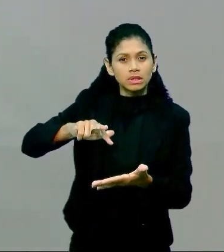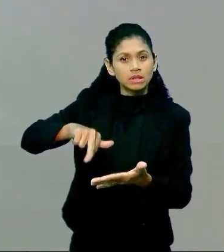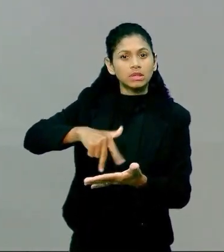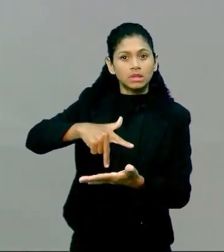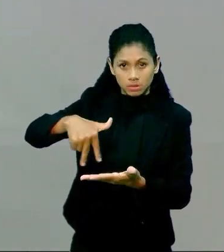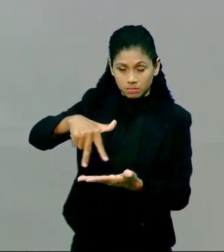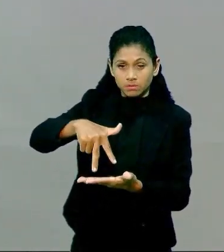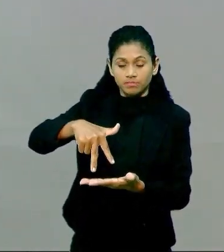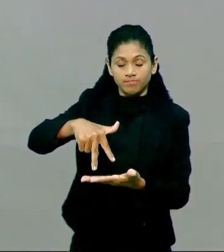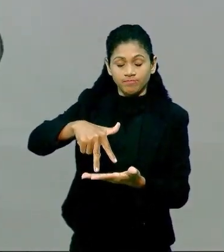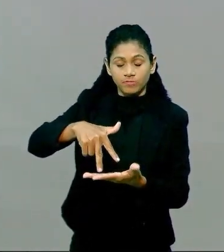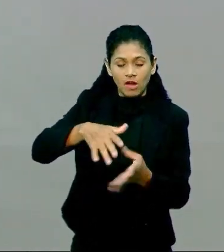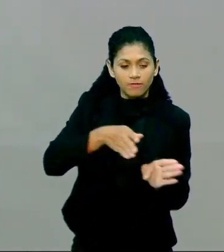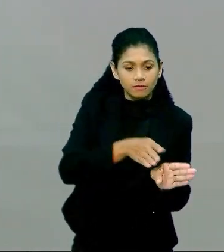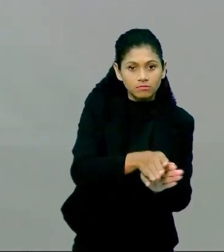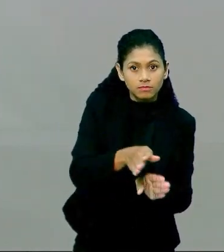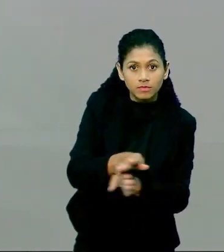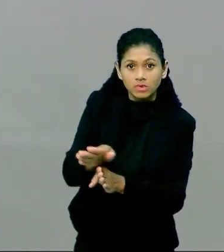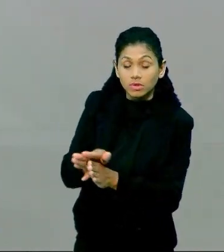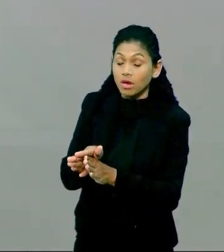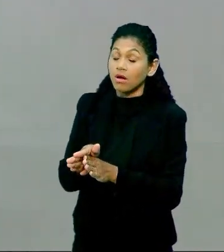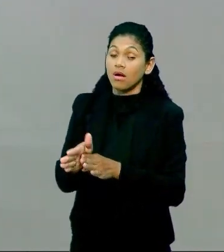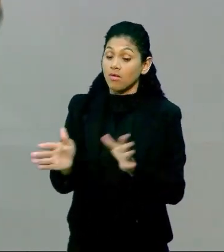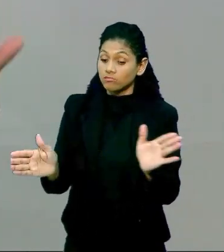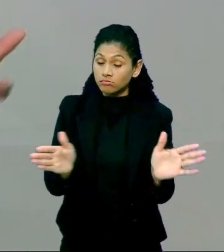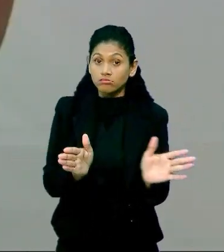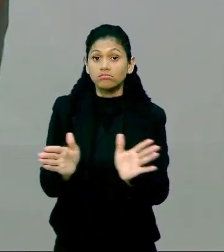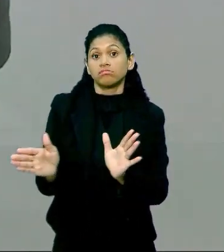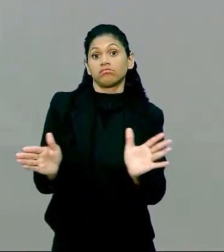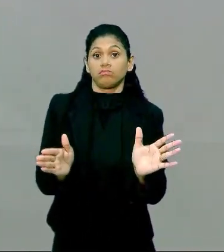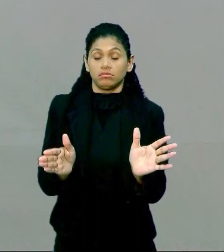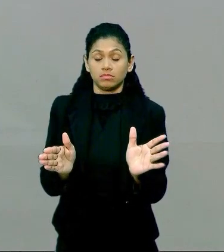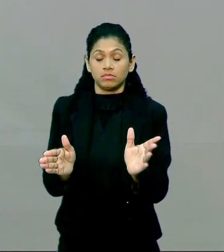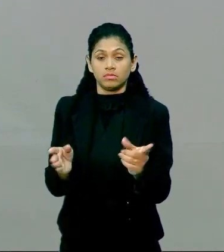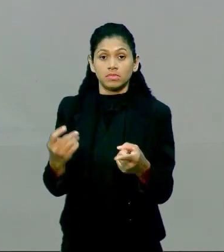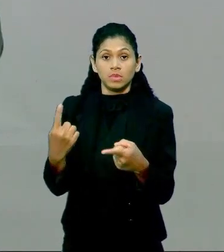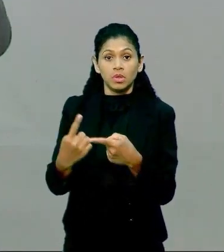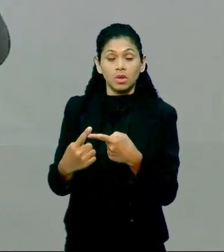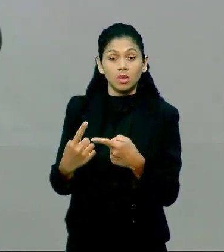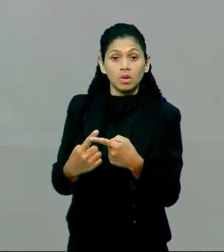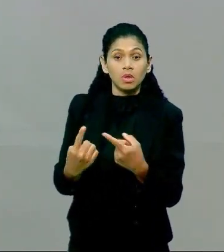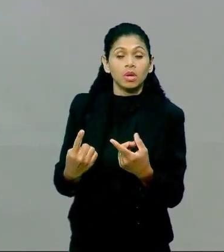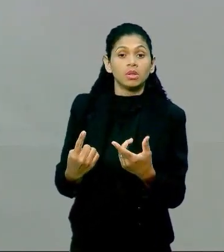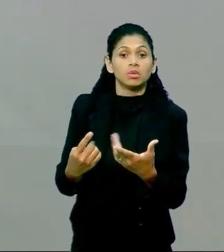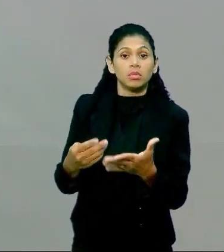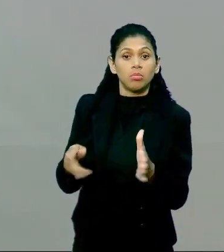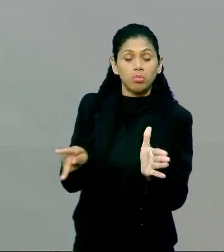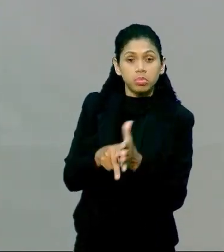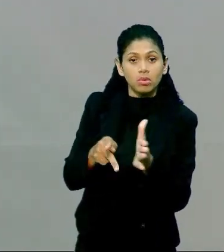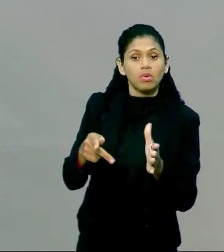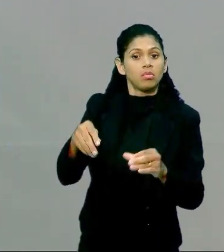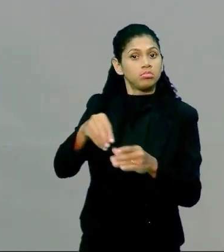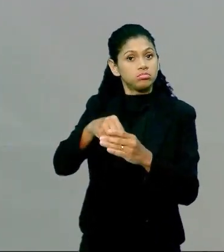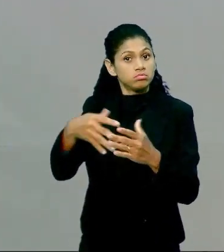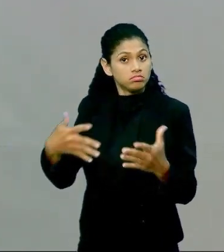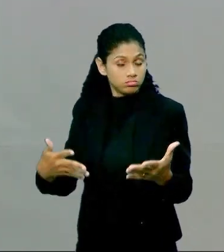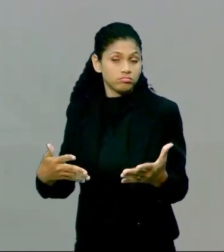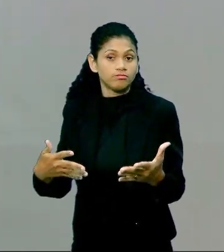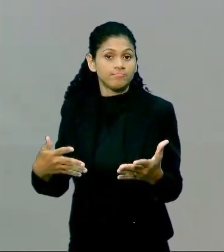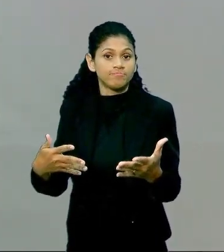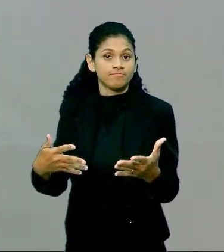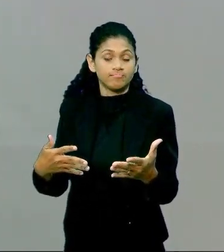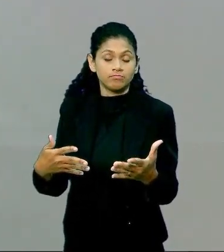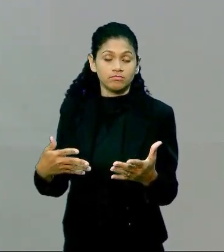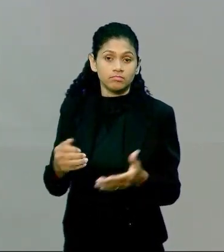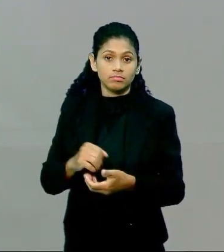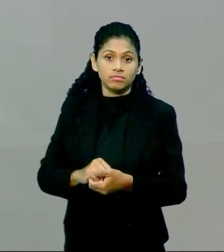ela vai nos direcionar para diversos segmentos. Tanto o aspecto técnico da própria modalidade, dos diversos tipos de dança,